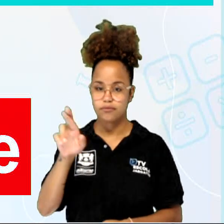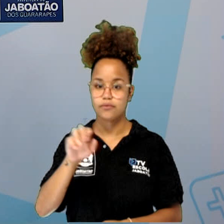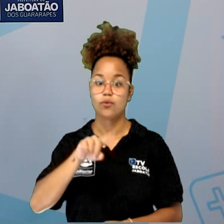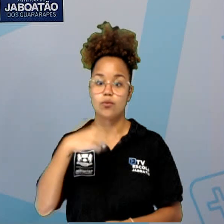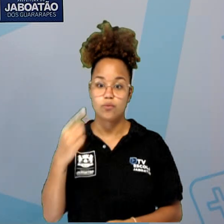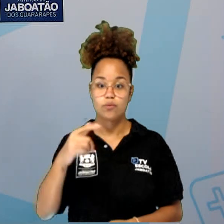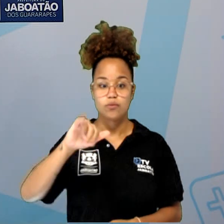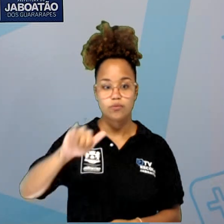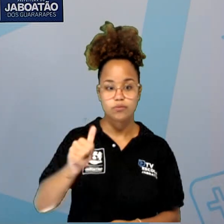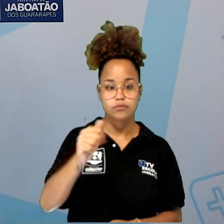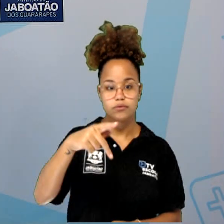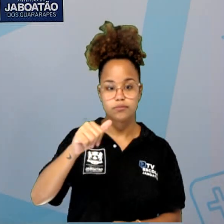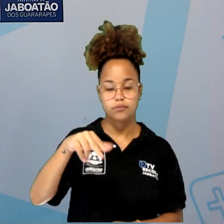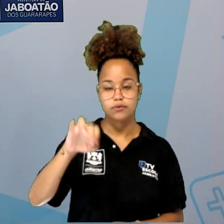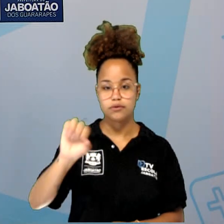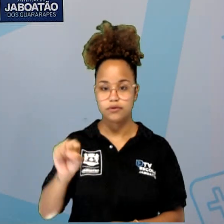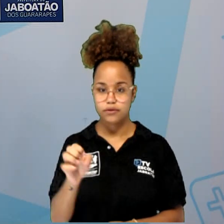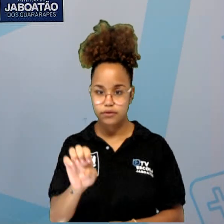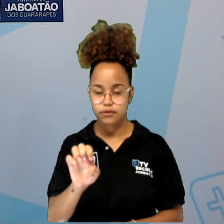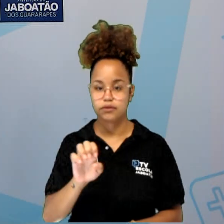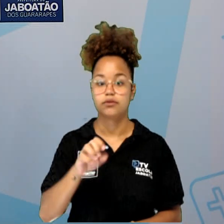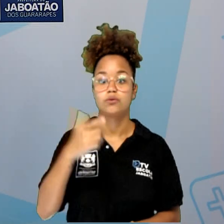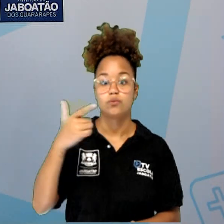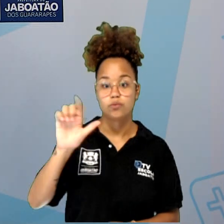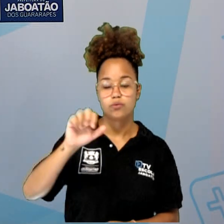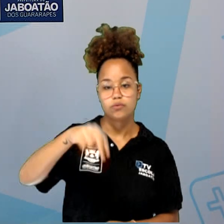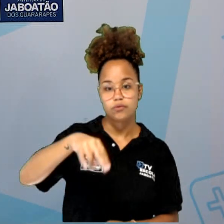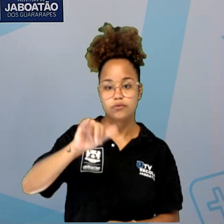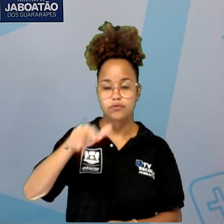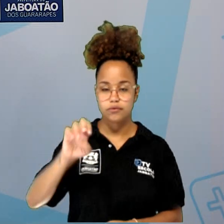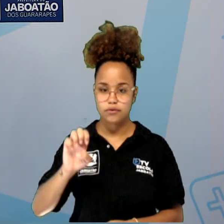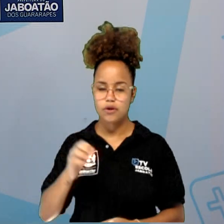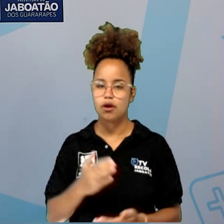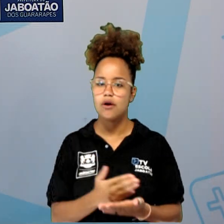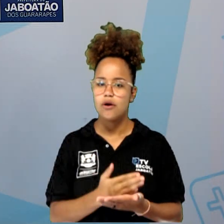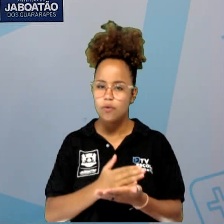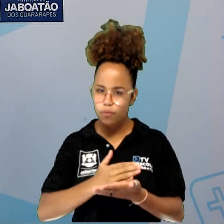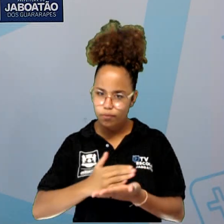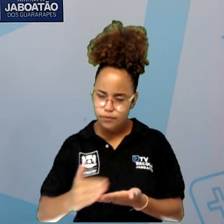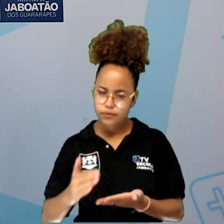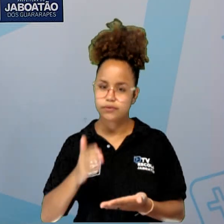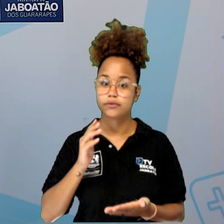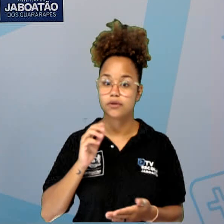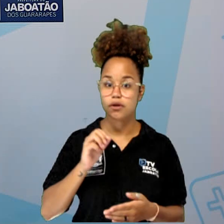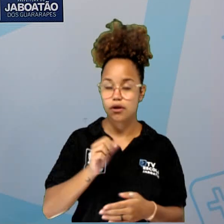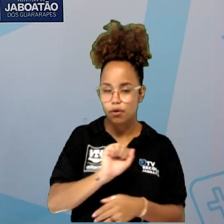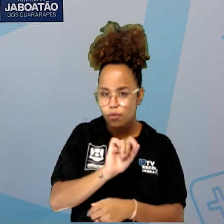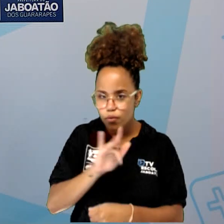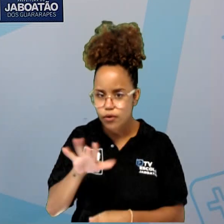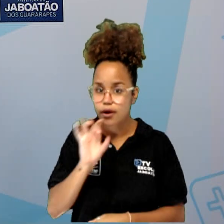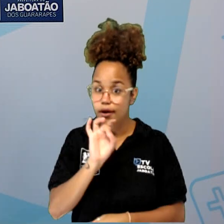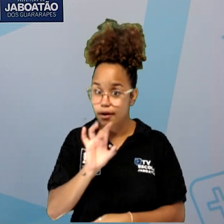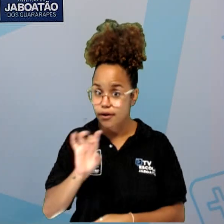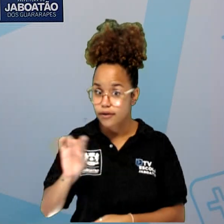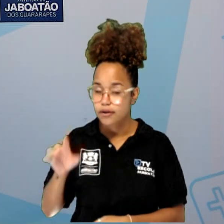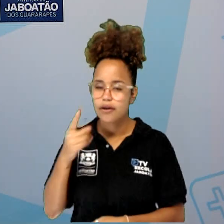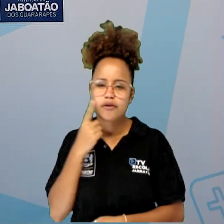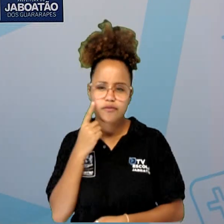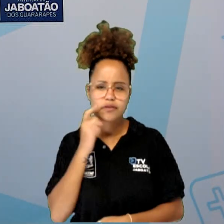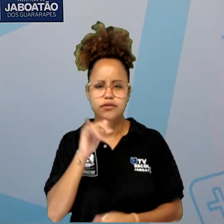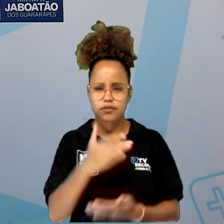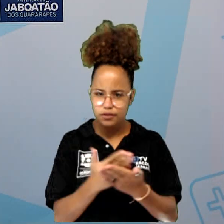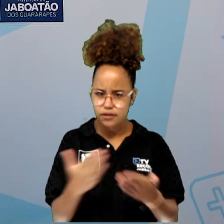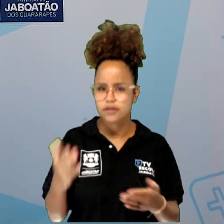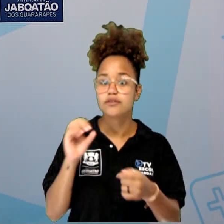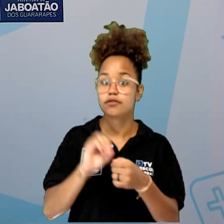e nine. Então vamos começar a soletrar cada uma delas e vamos ver se vocês fizeram esse